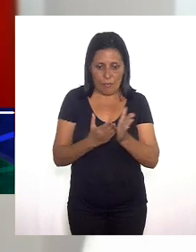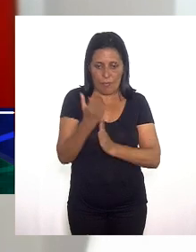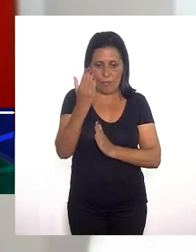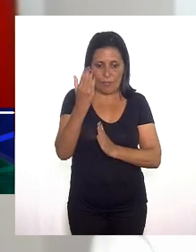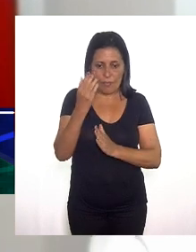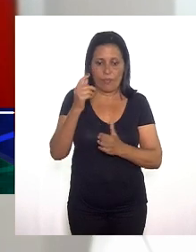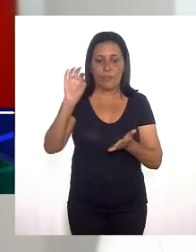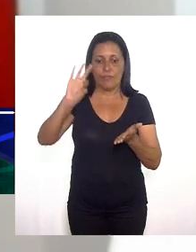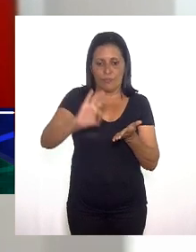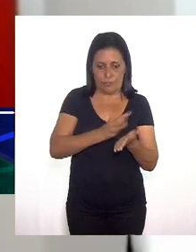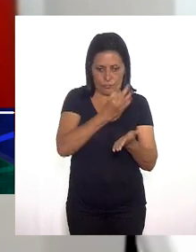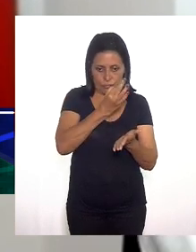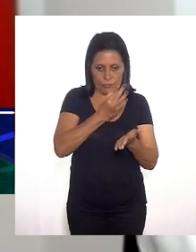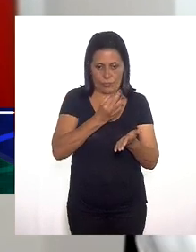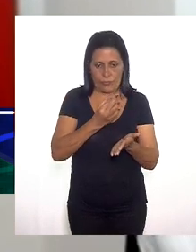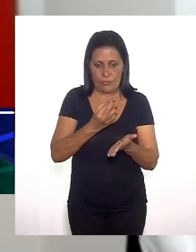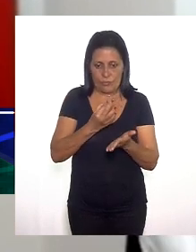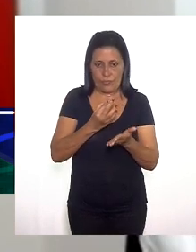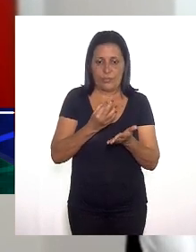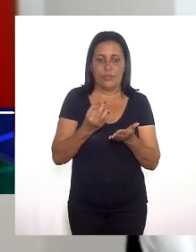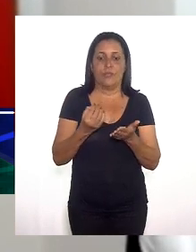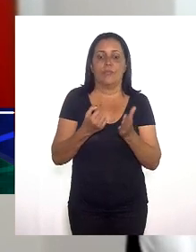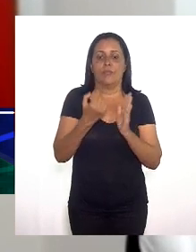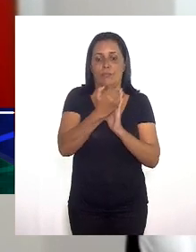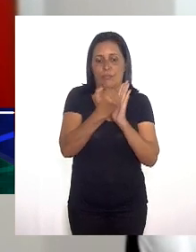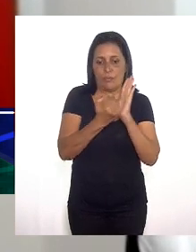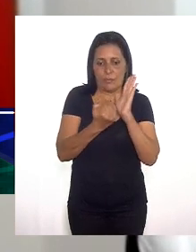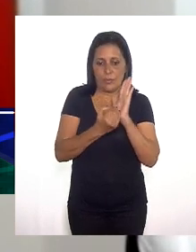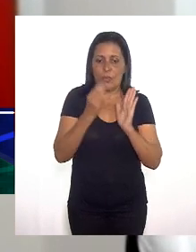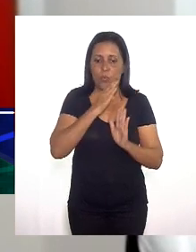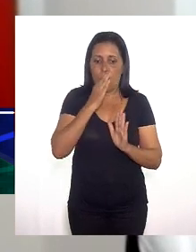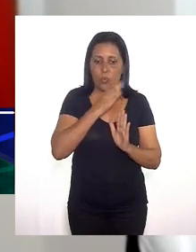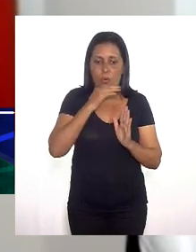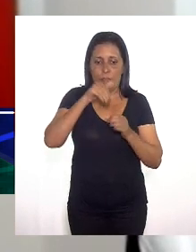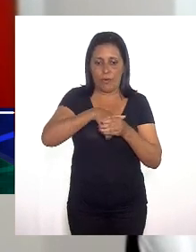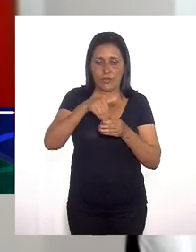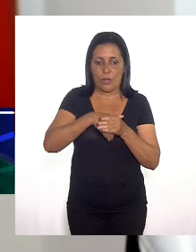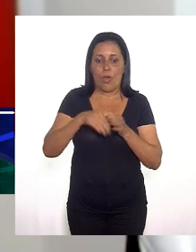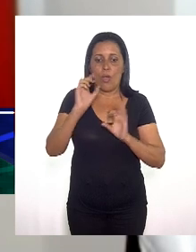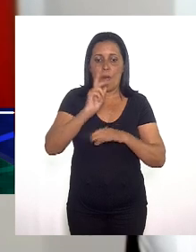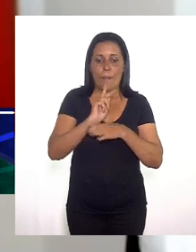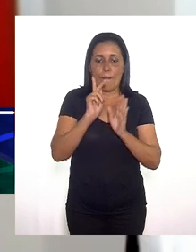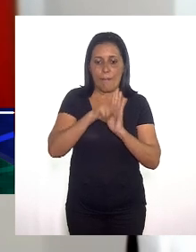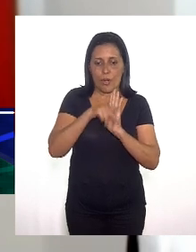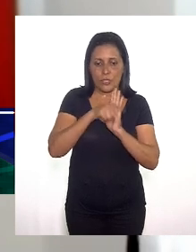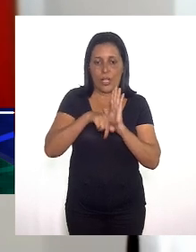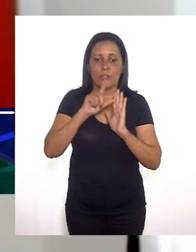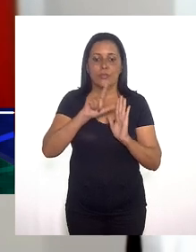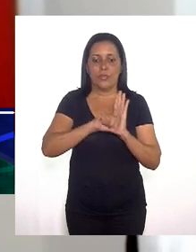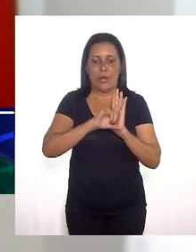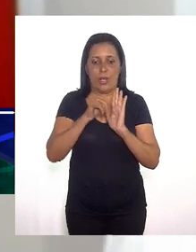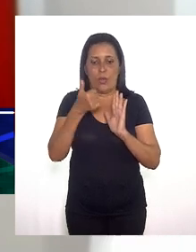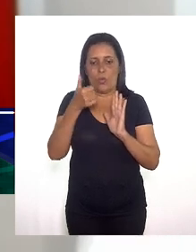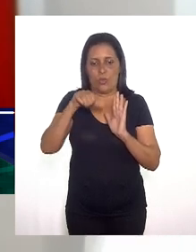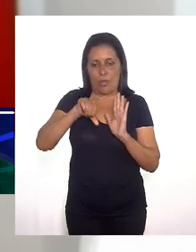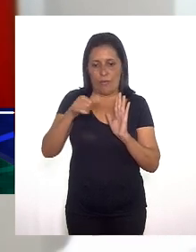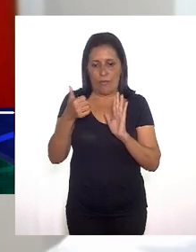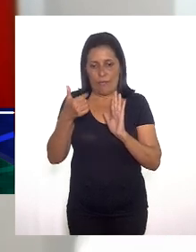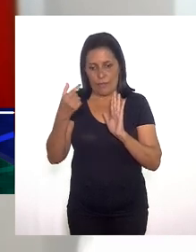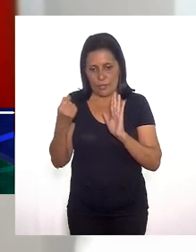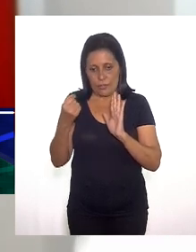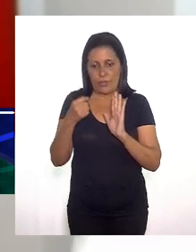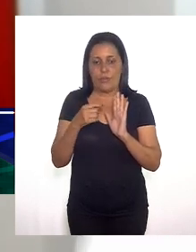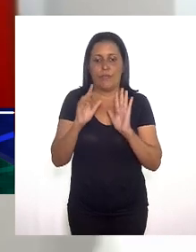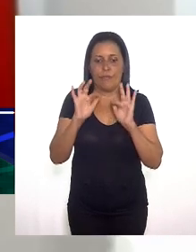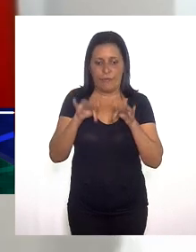toro. Em regime de urgência, em votação, em discussão única, projeto de lei 1819 de 2020, de autoria do deputado Dionísio Lins, que